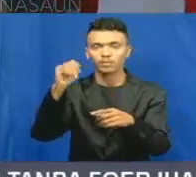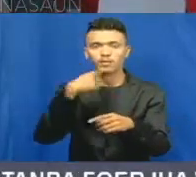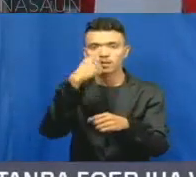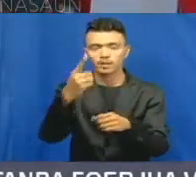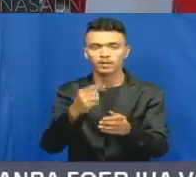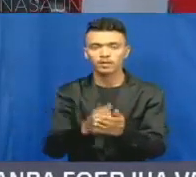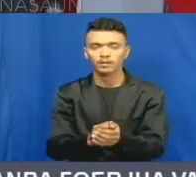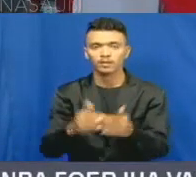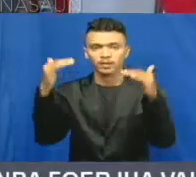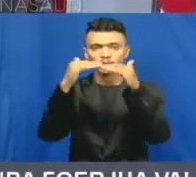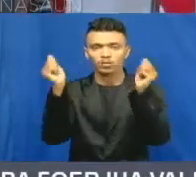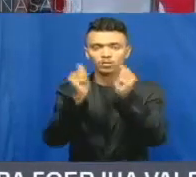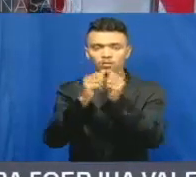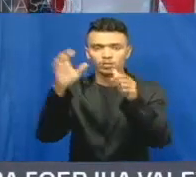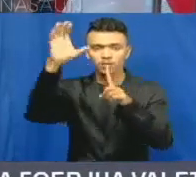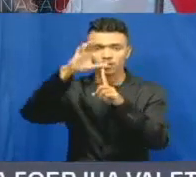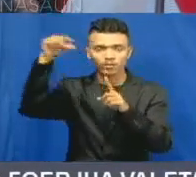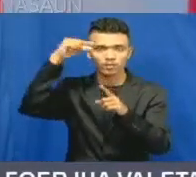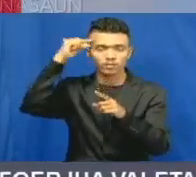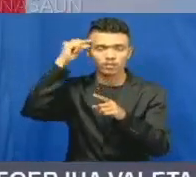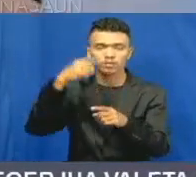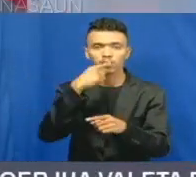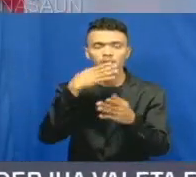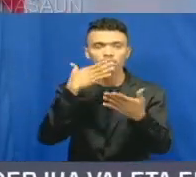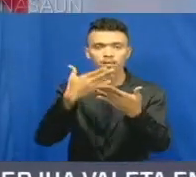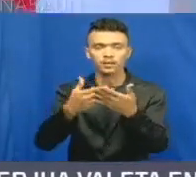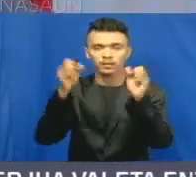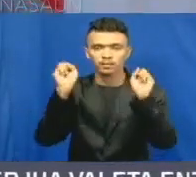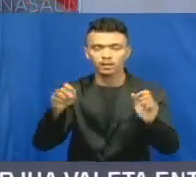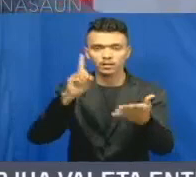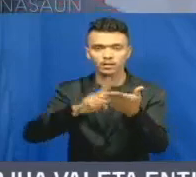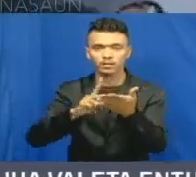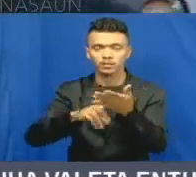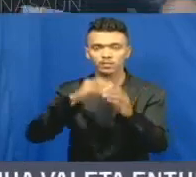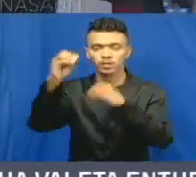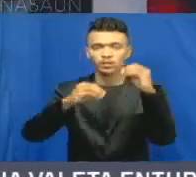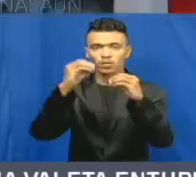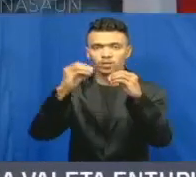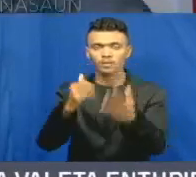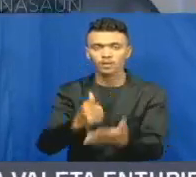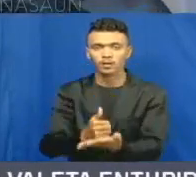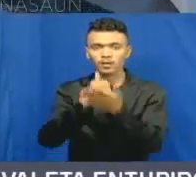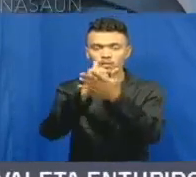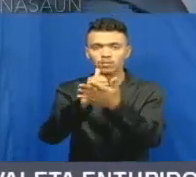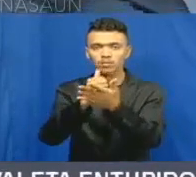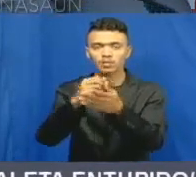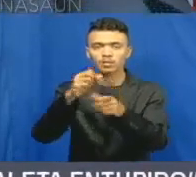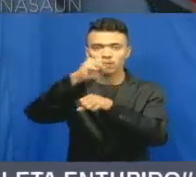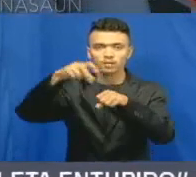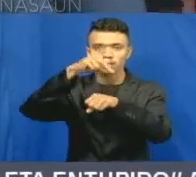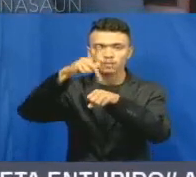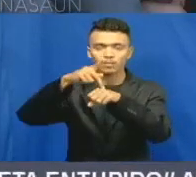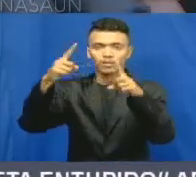hateten, audiência chefe governo na dia Tebes, também bela discussão, Conabá, contribuição passado Singapura e